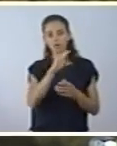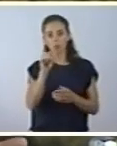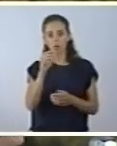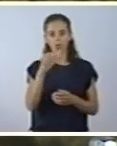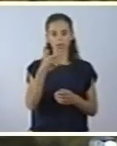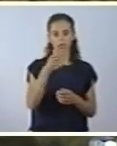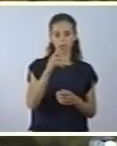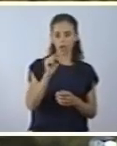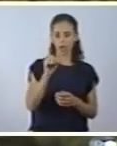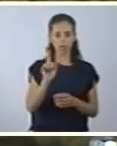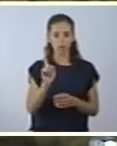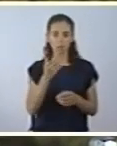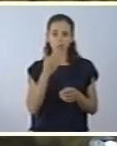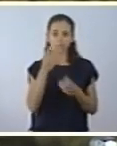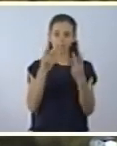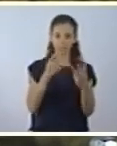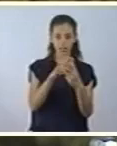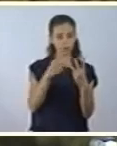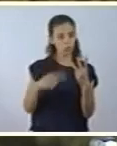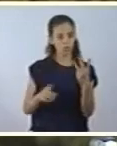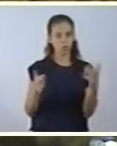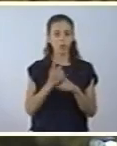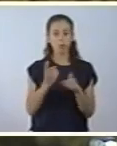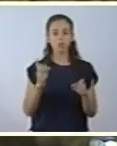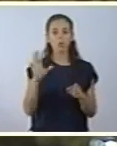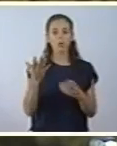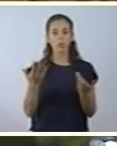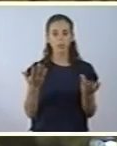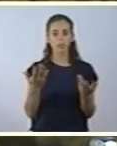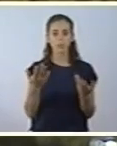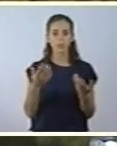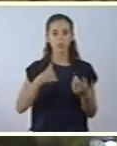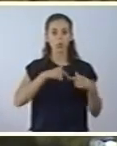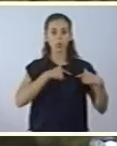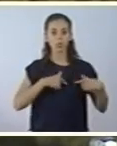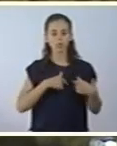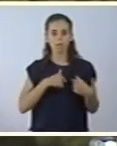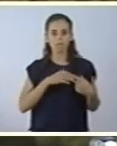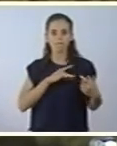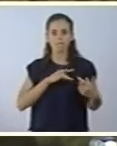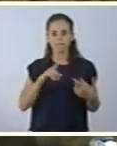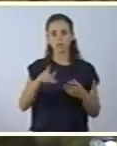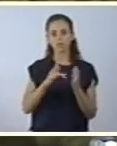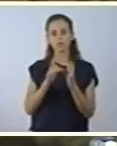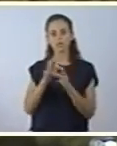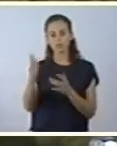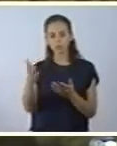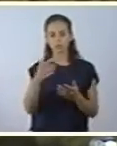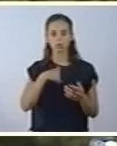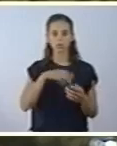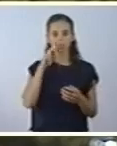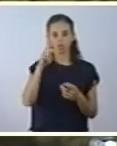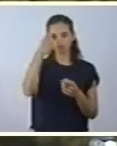para Tiago, é só para aqueles três. É porque quando o nosso coração toca o coração do Senhor, quando vemos